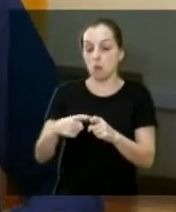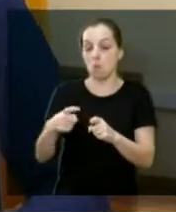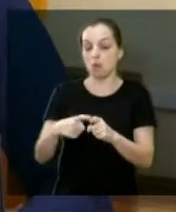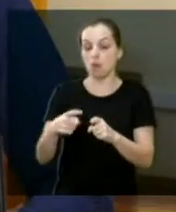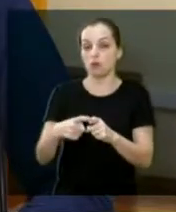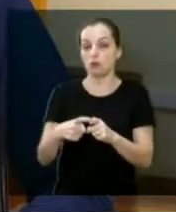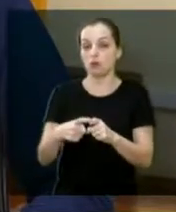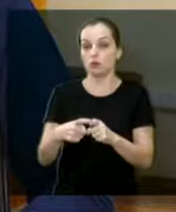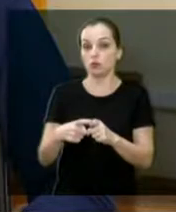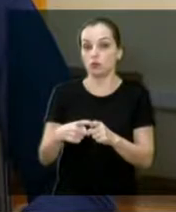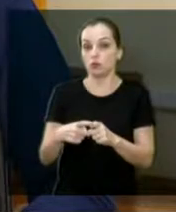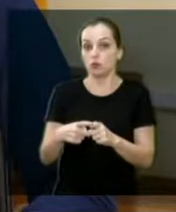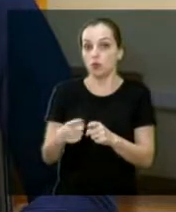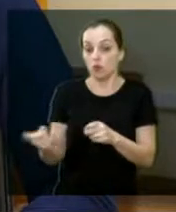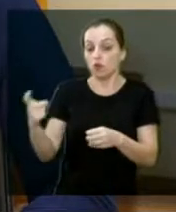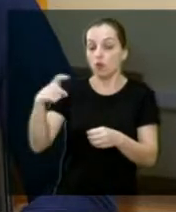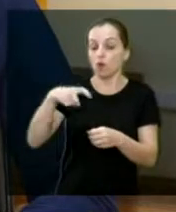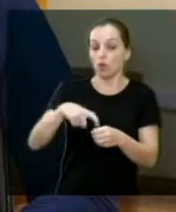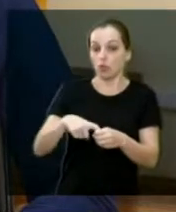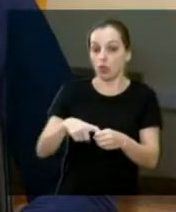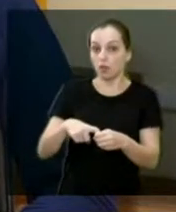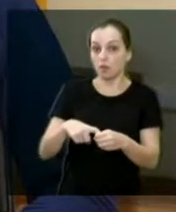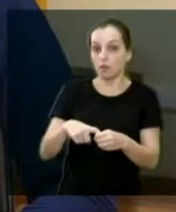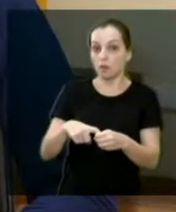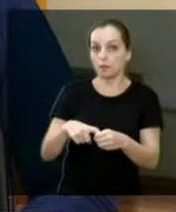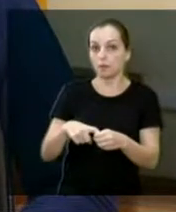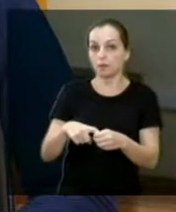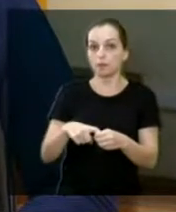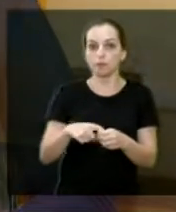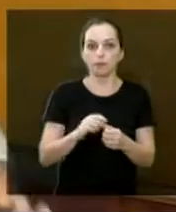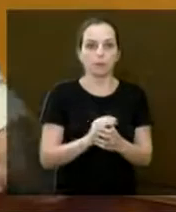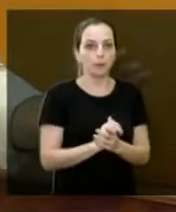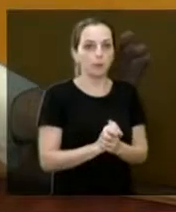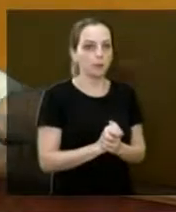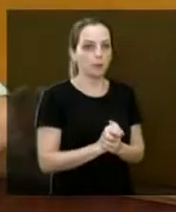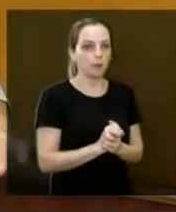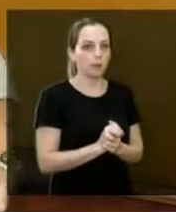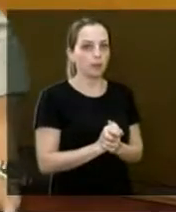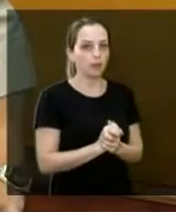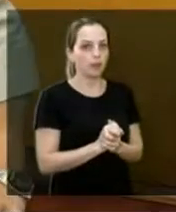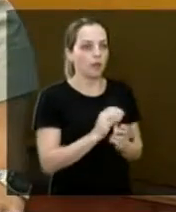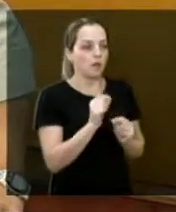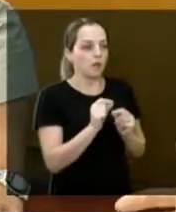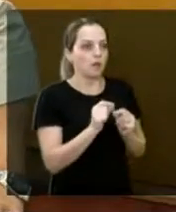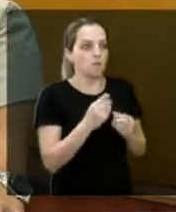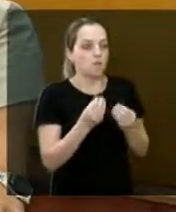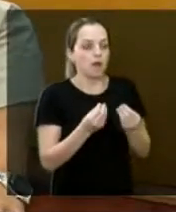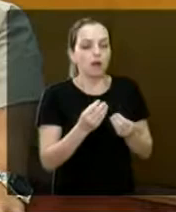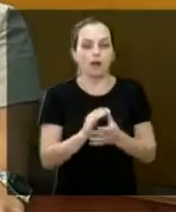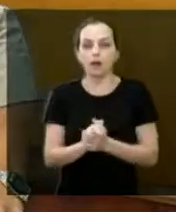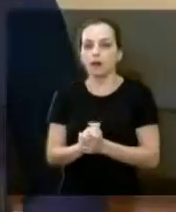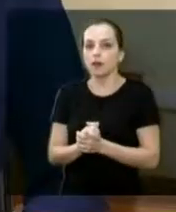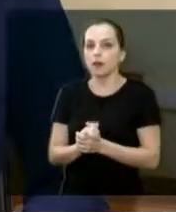em Continente, era de manhã. E aquele Assis Chateaubriand? Já estava tranquilo. Eu falei, agora eu